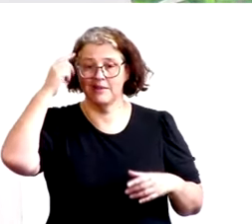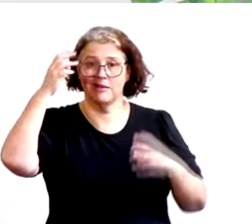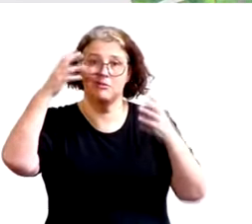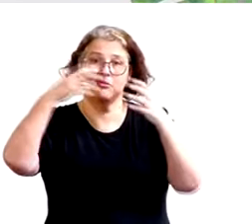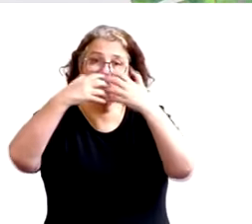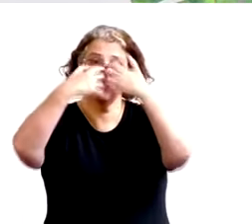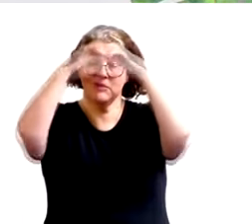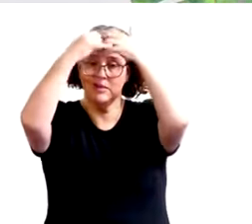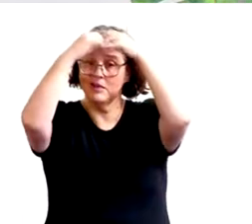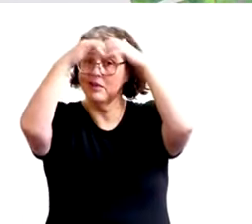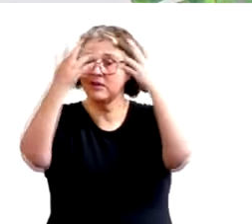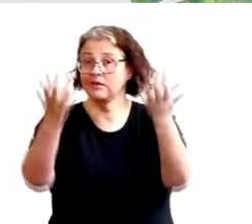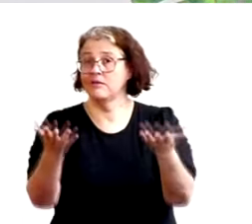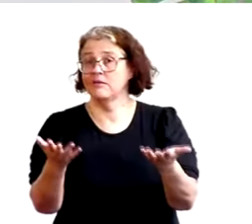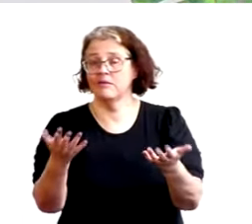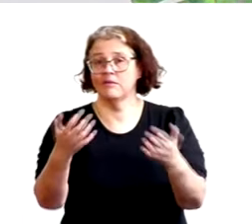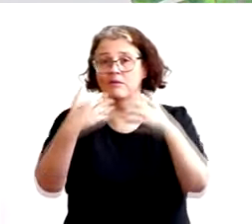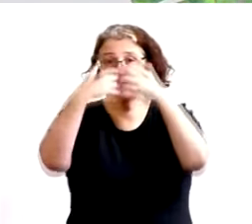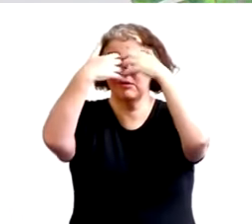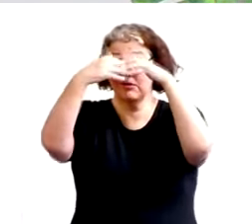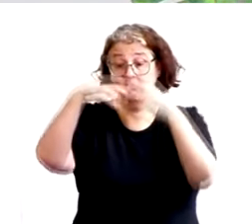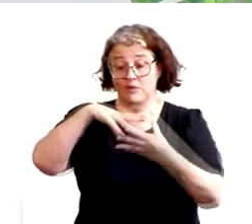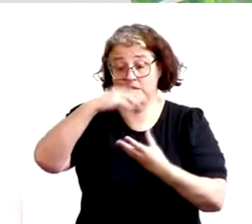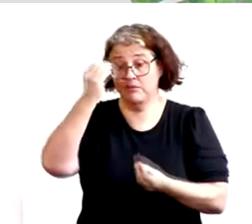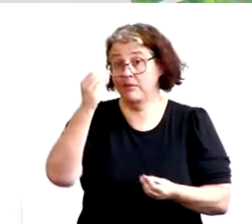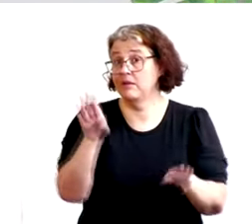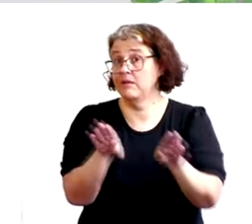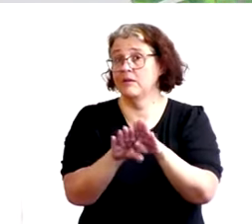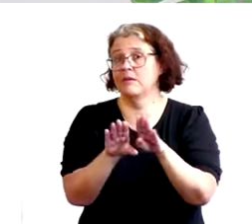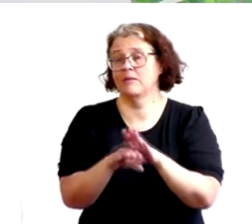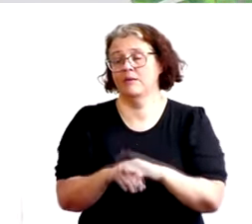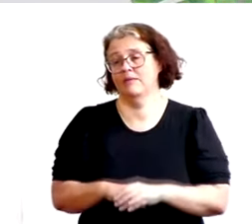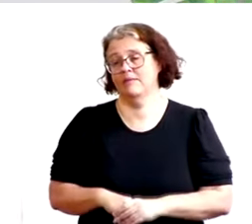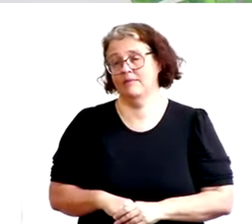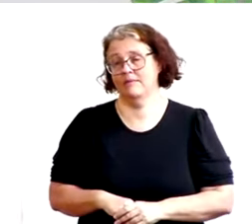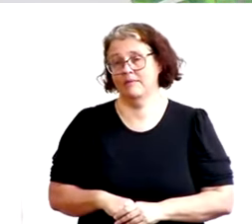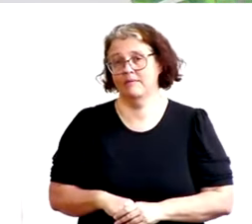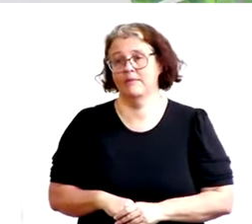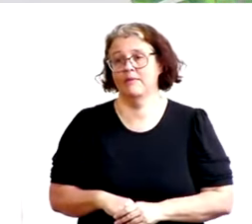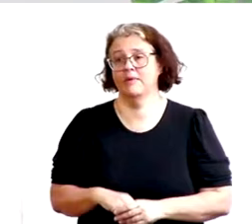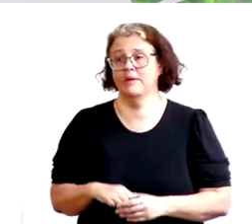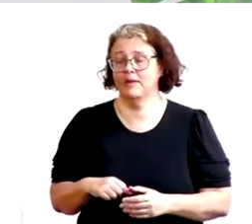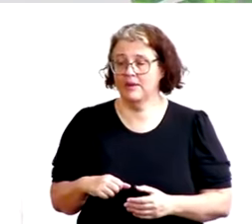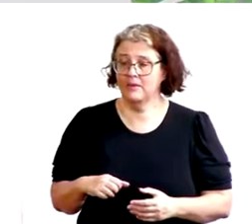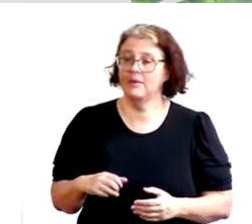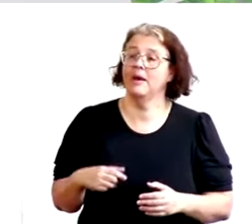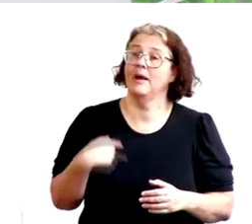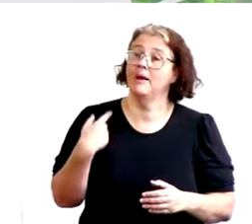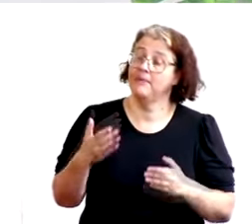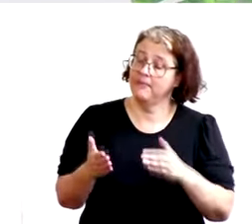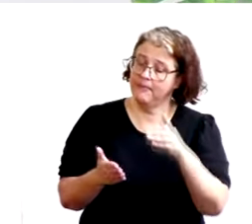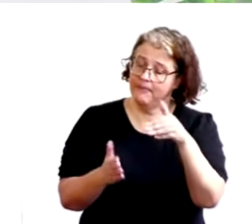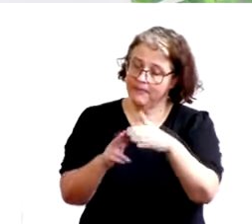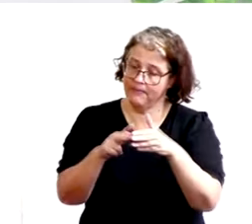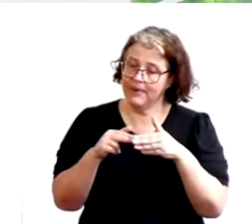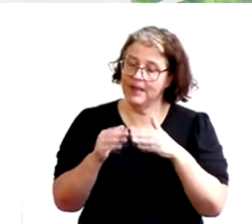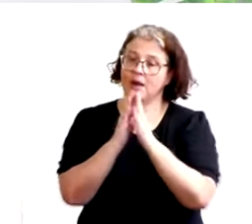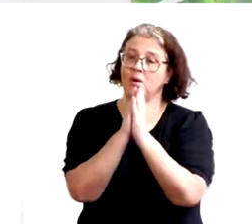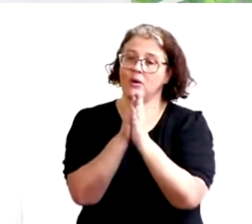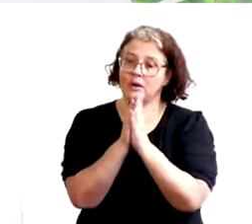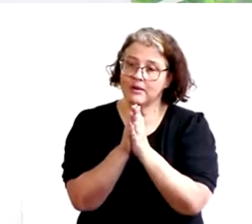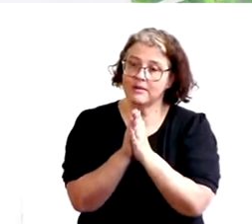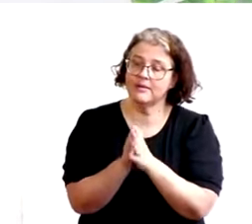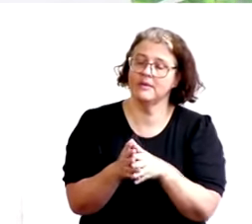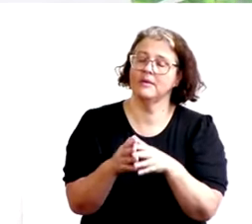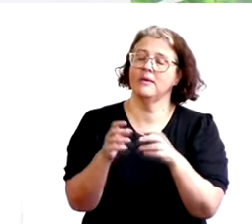Esse é um exercício espiritual que se trava no mundo espiritual através da oração do Clamor Da